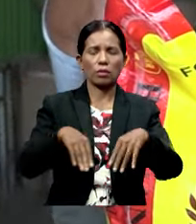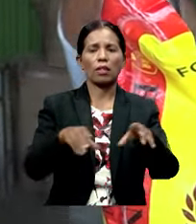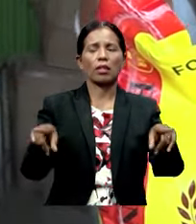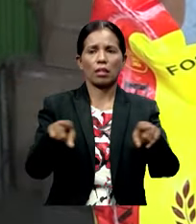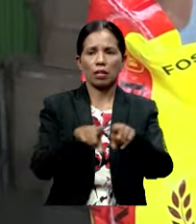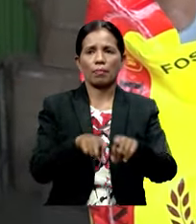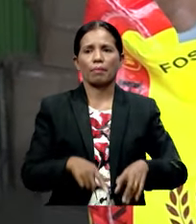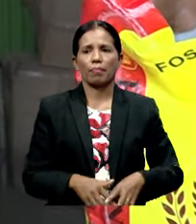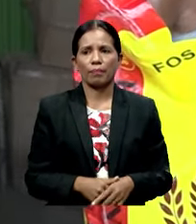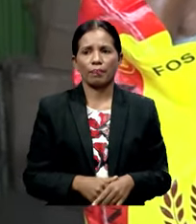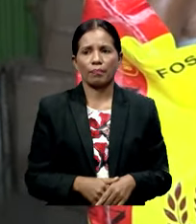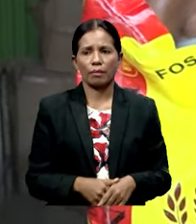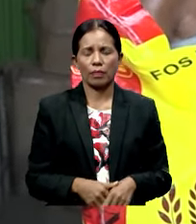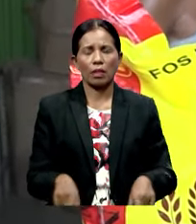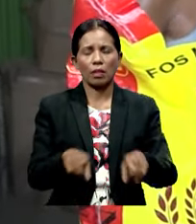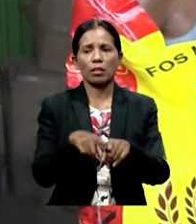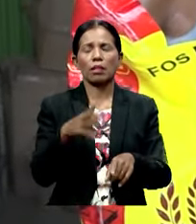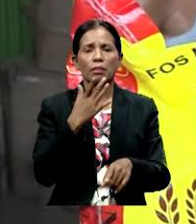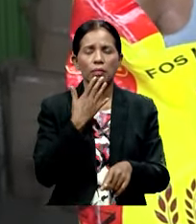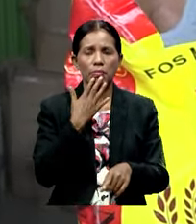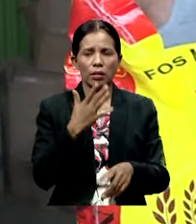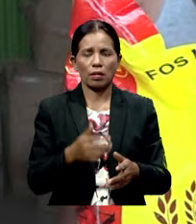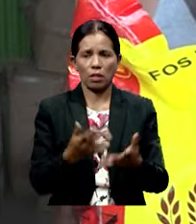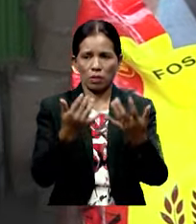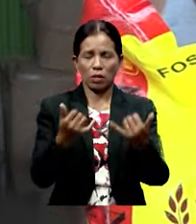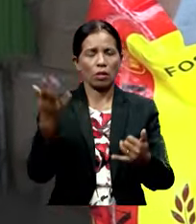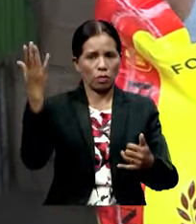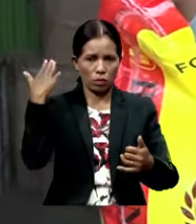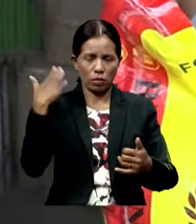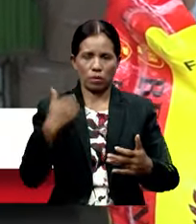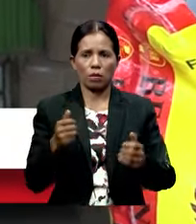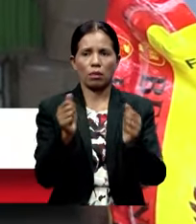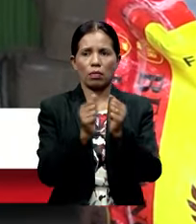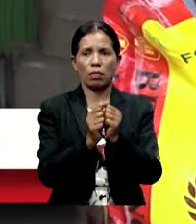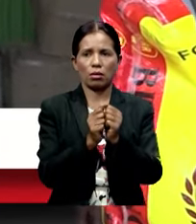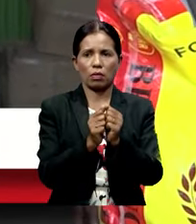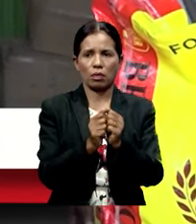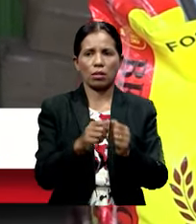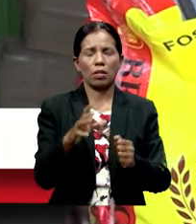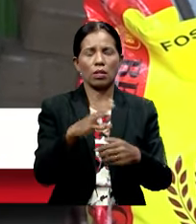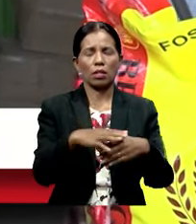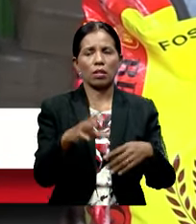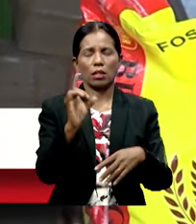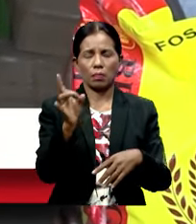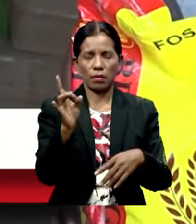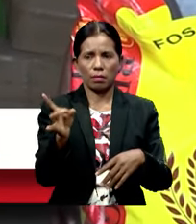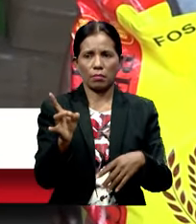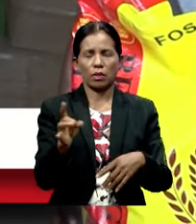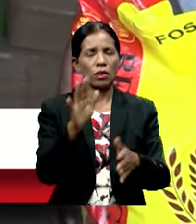Nessa massimida, agora, de olho com 80 ou 90 dólares, agora estou